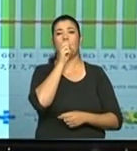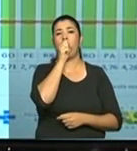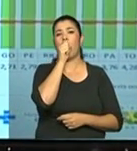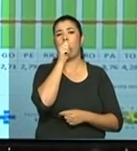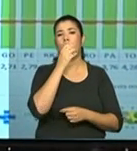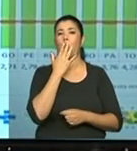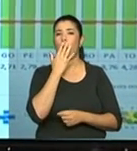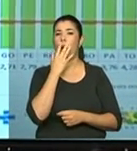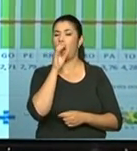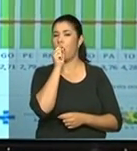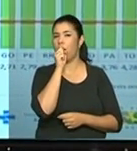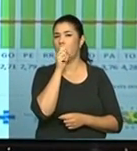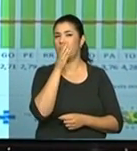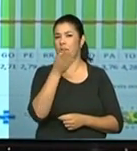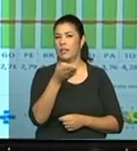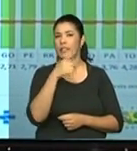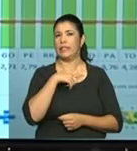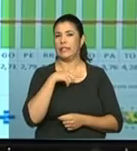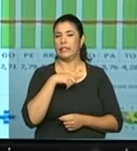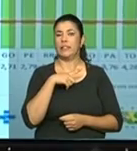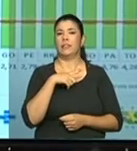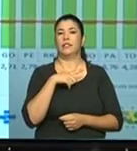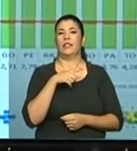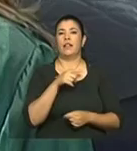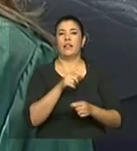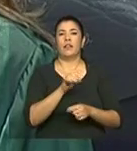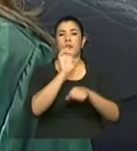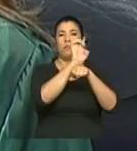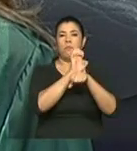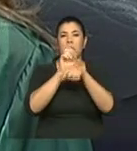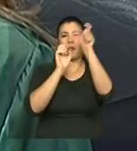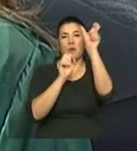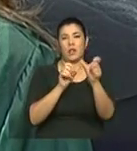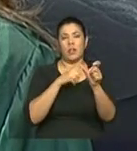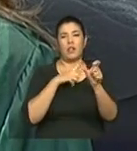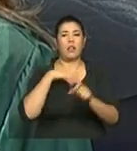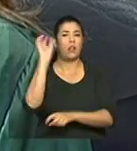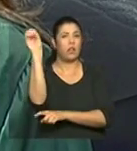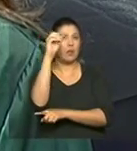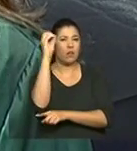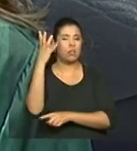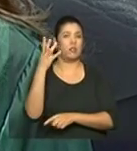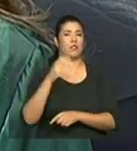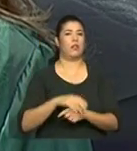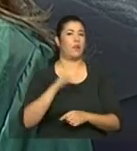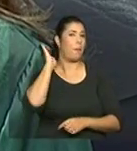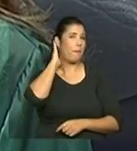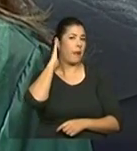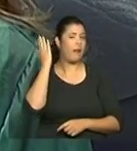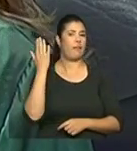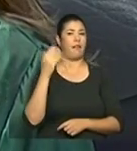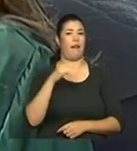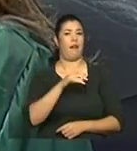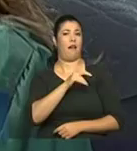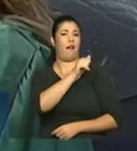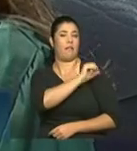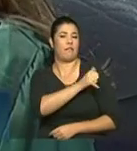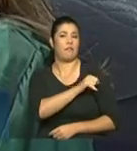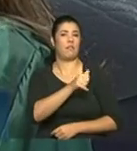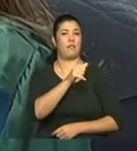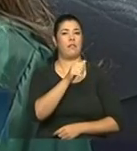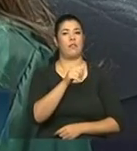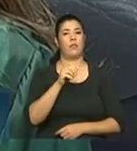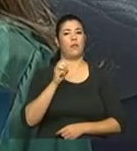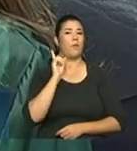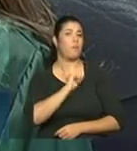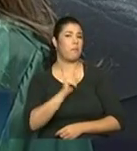estados que já têm níveis de eliminação, tipo Rio Grande do Sul, Paraná, Santa Catarina, Rio de Janeiro,